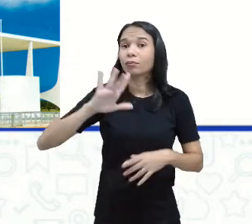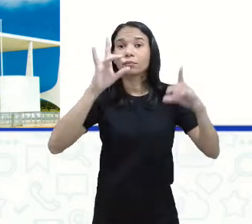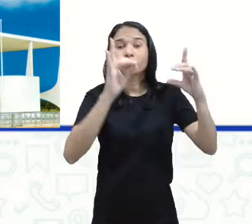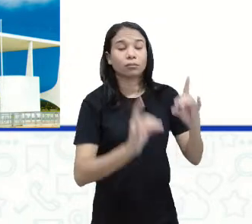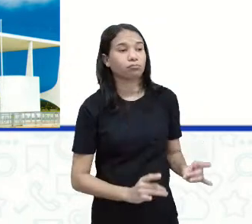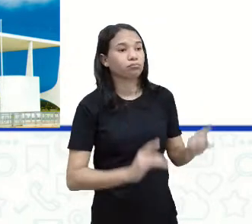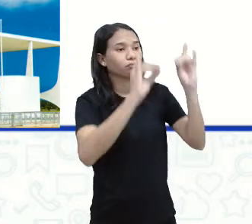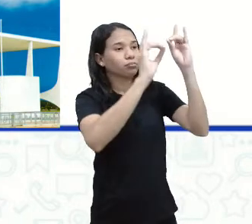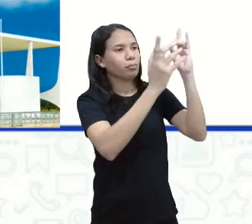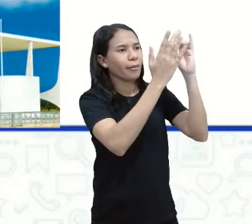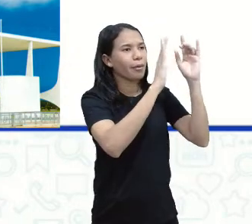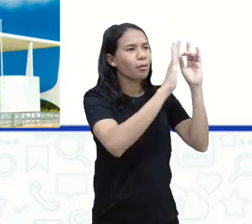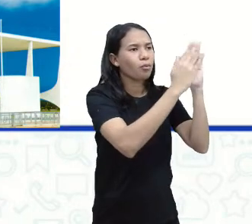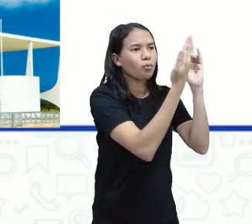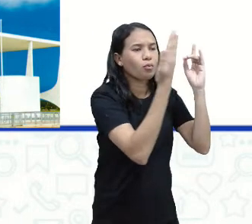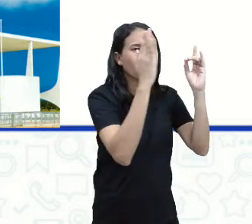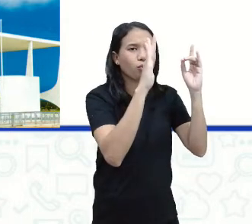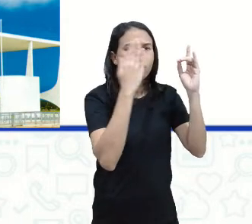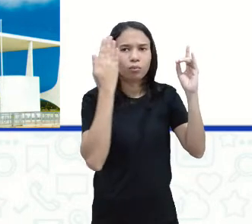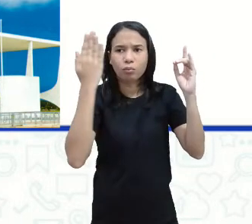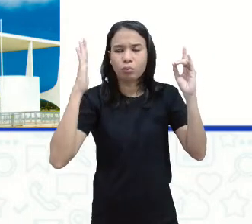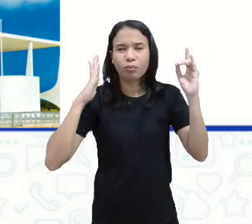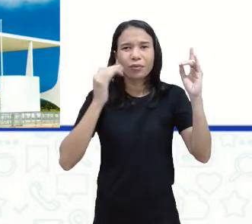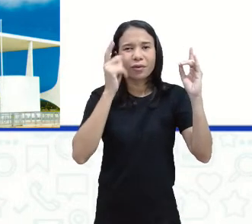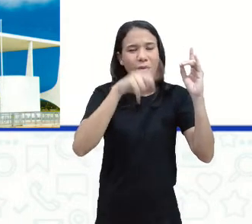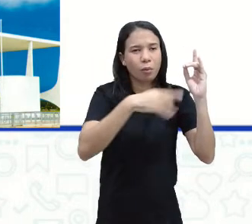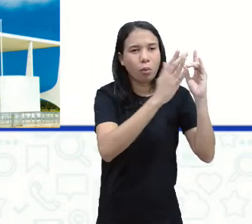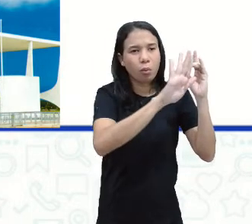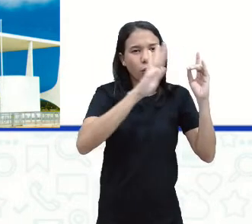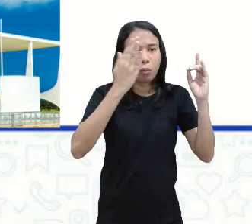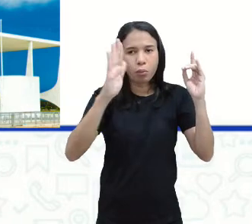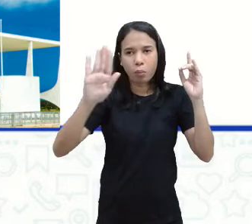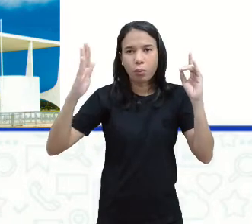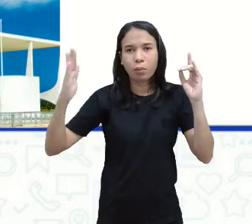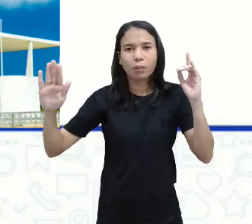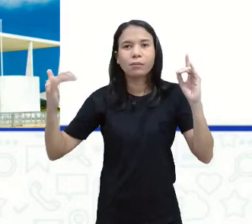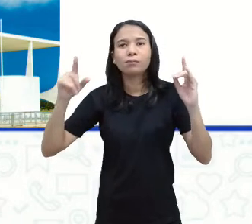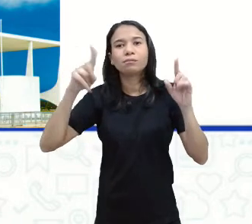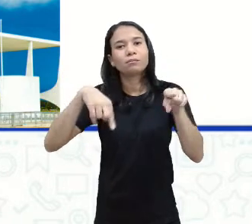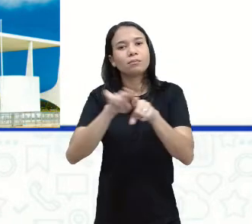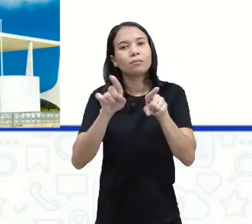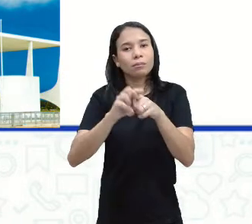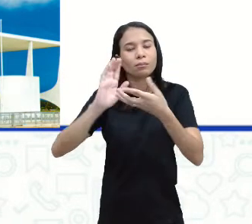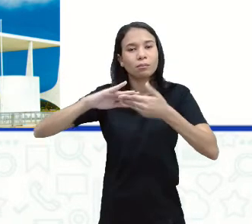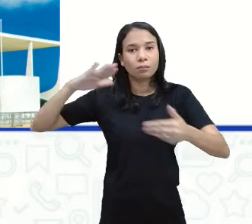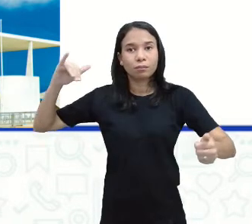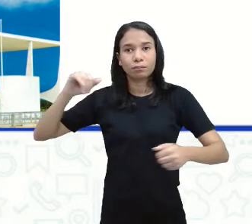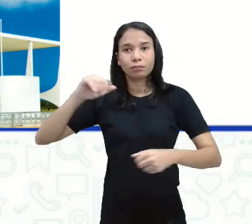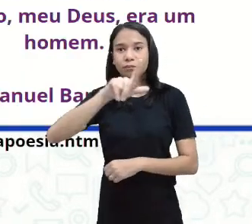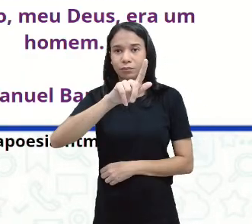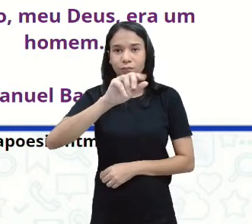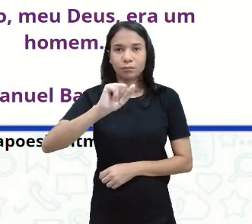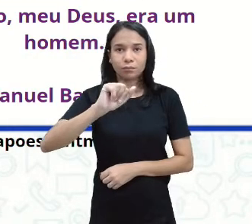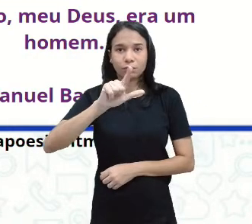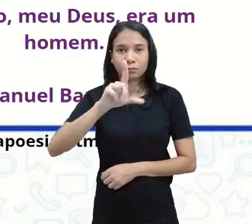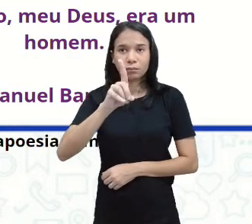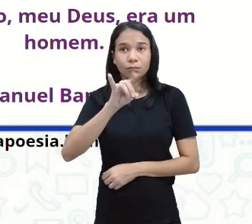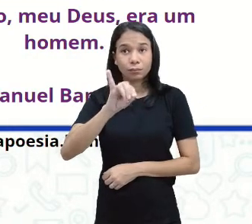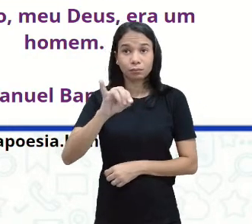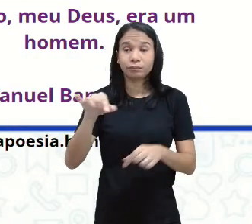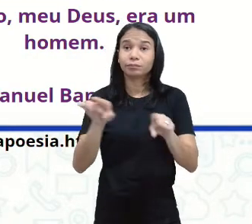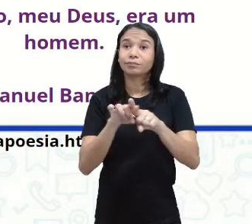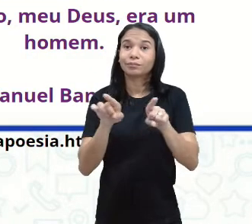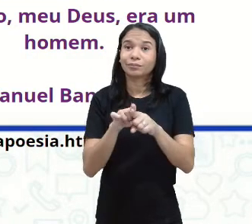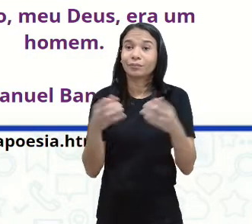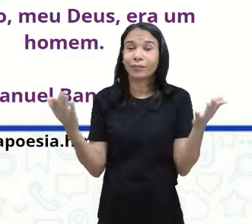na última imagem lá, à direita, uma obra do arquiteto espanhol Gaudí. Vamos seguindo para a